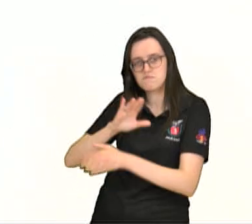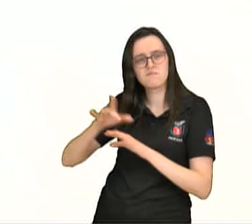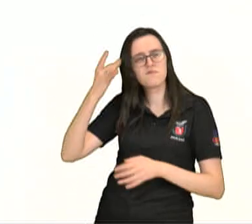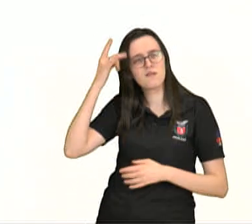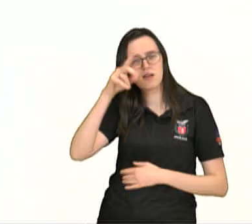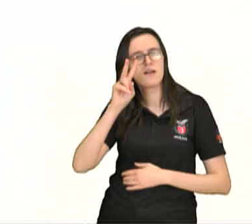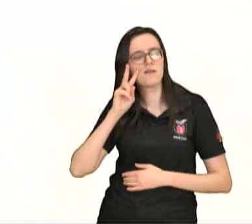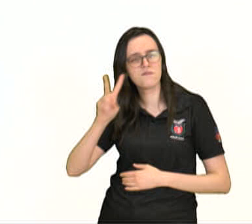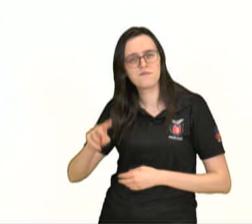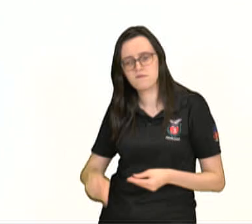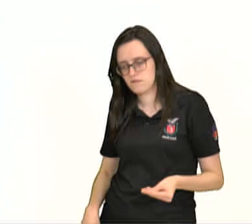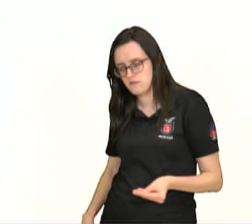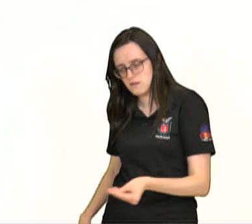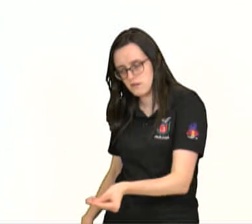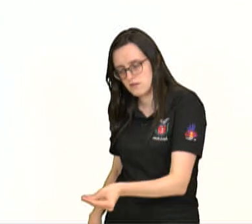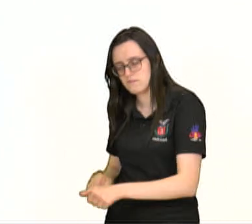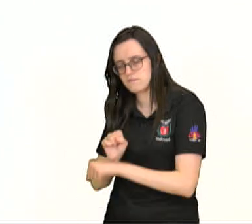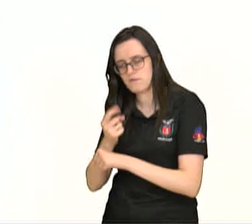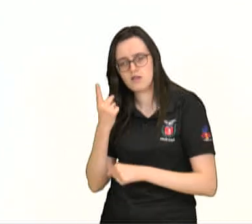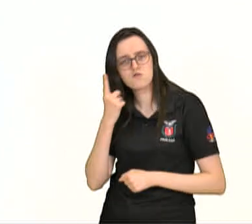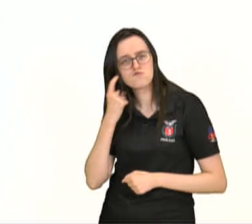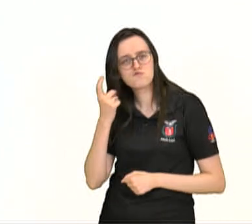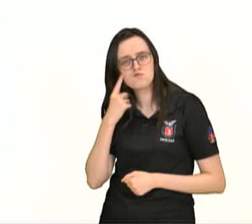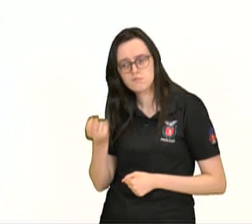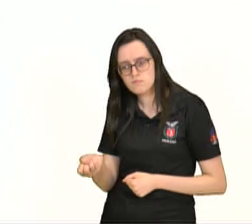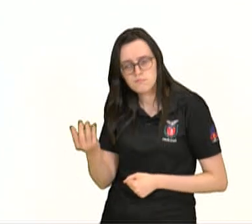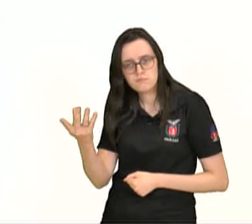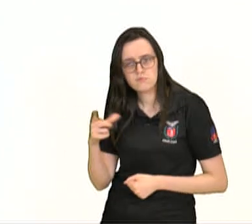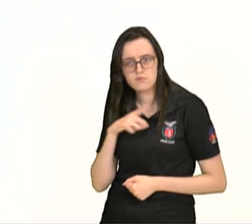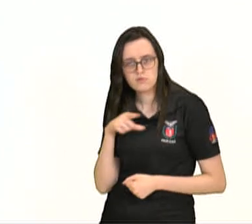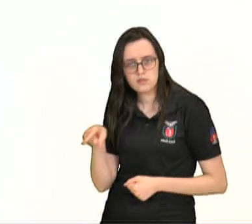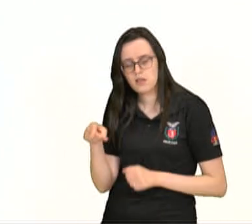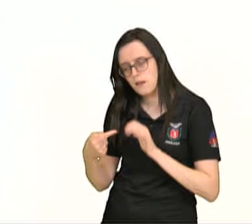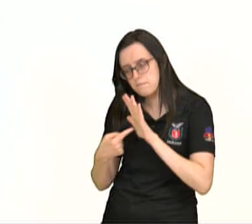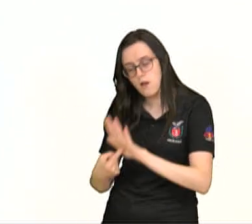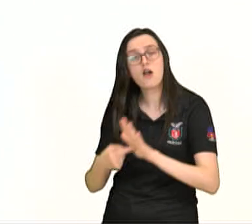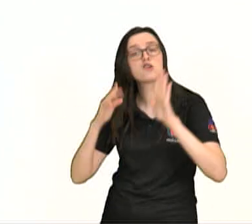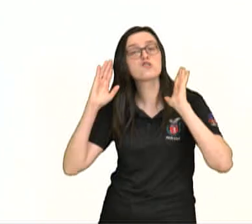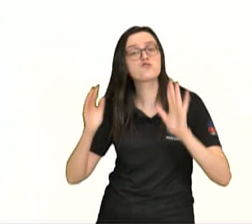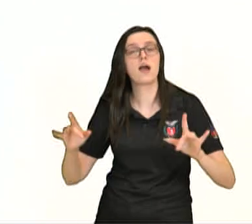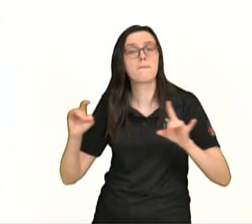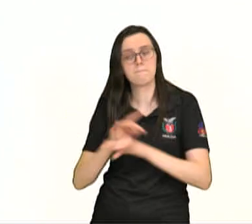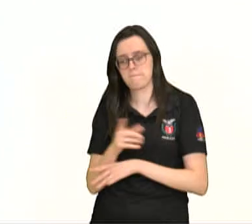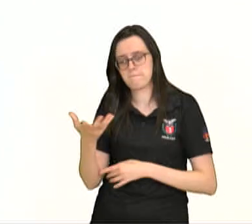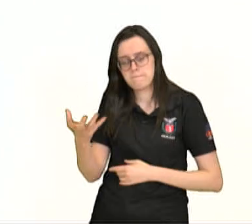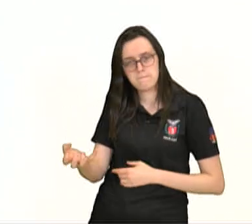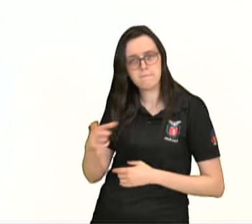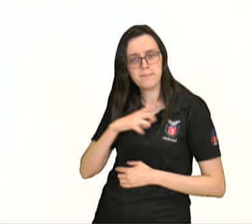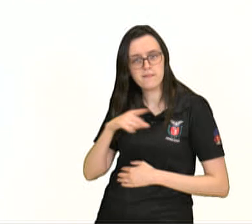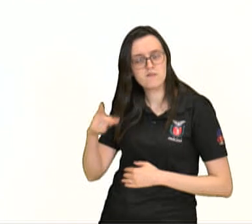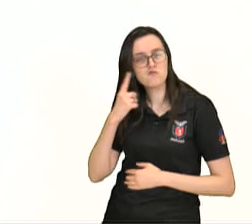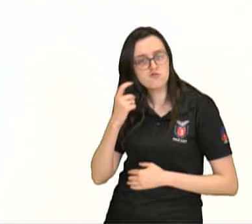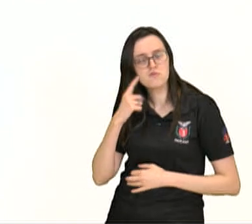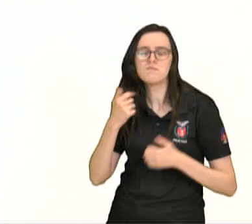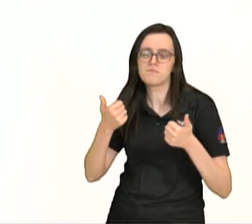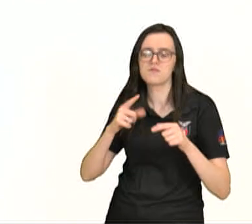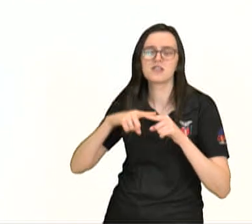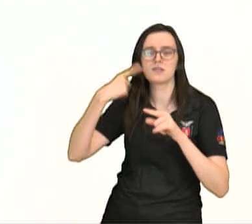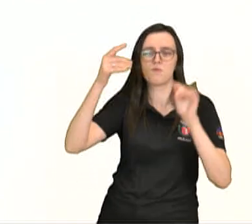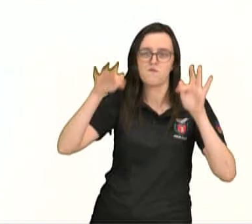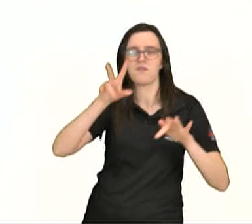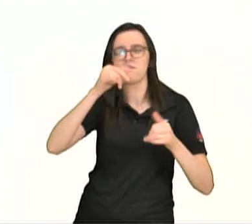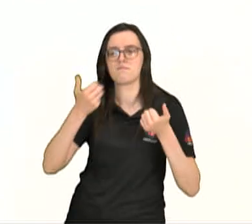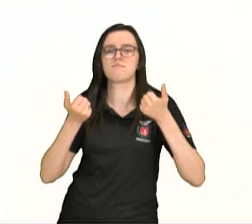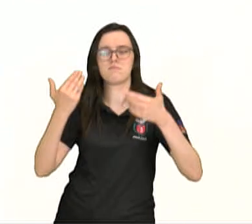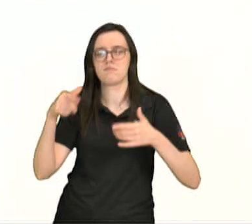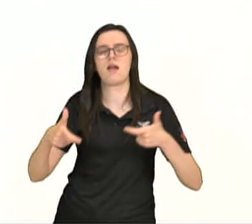ali na base, vai fazer um sinal sonoro dizendo que já foi computada a passagem dele. E no final ele vai